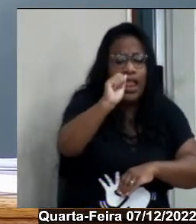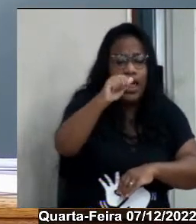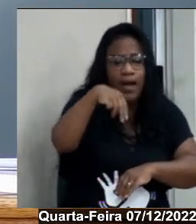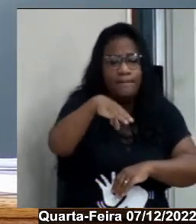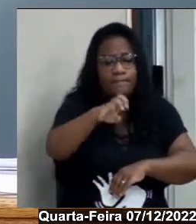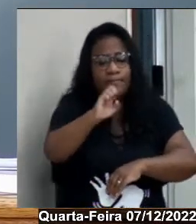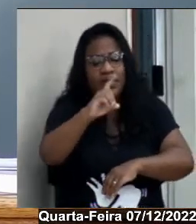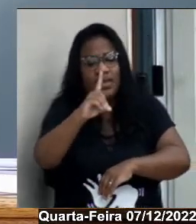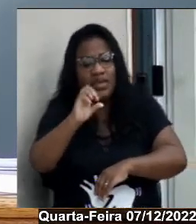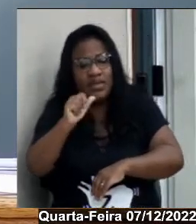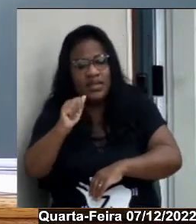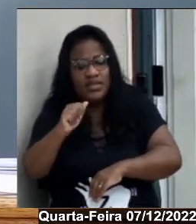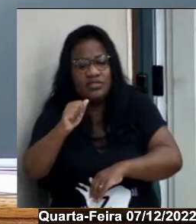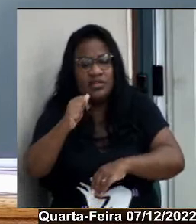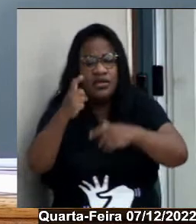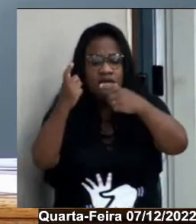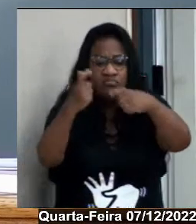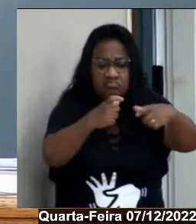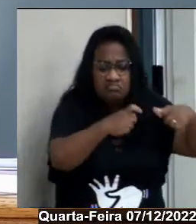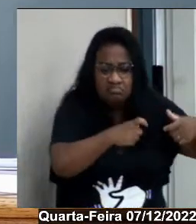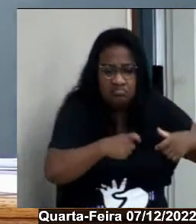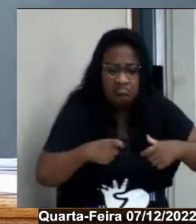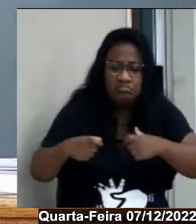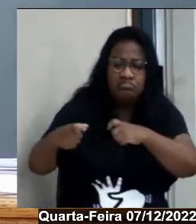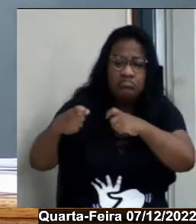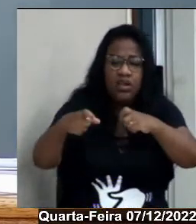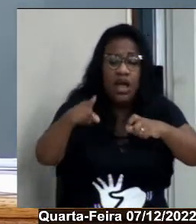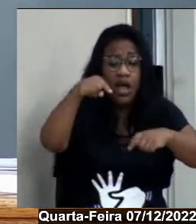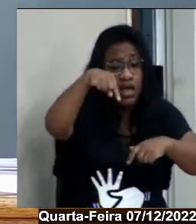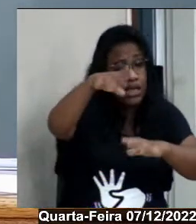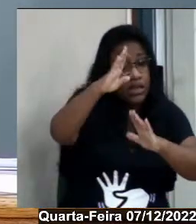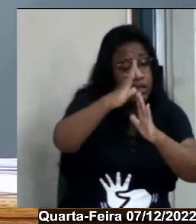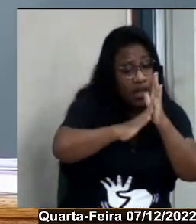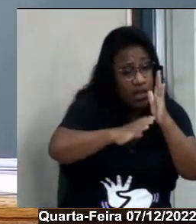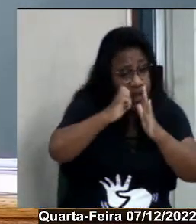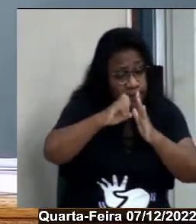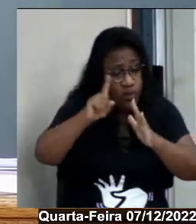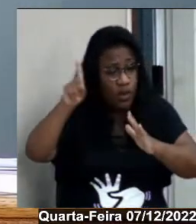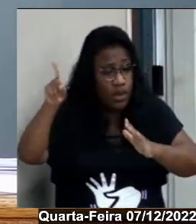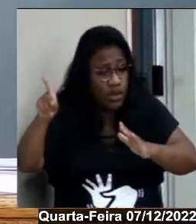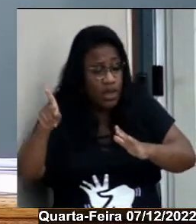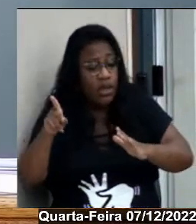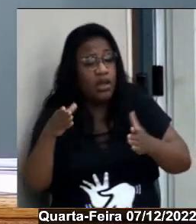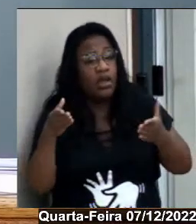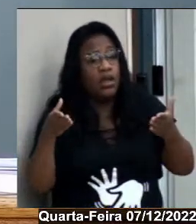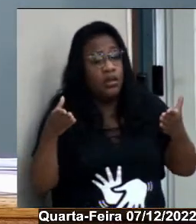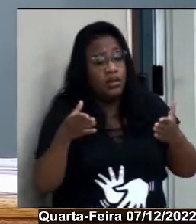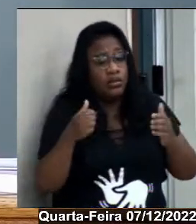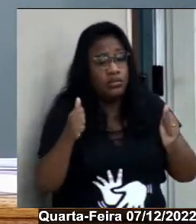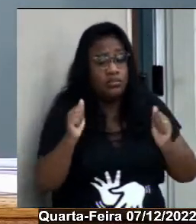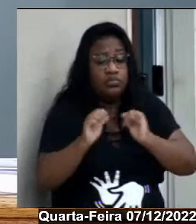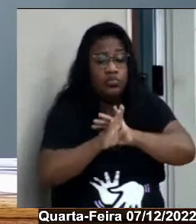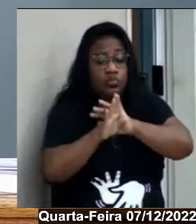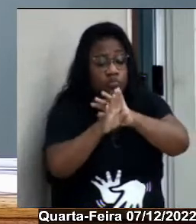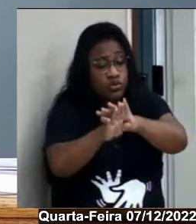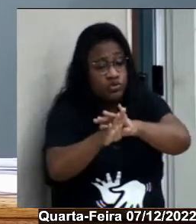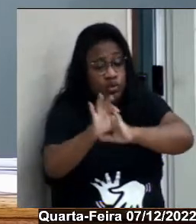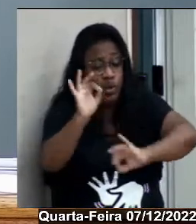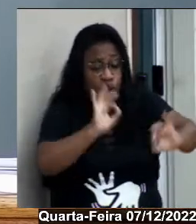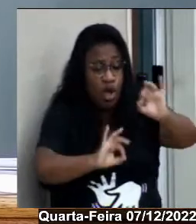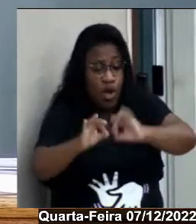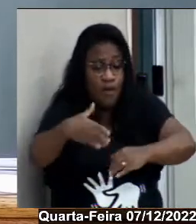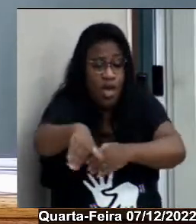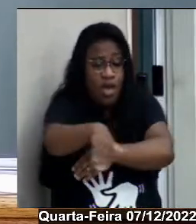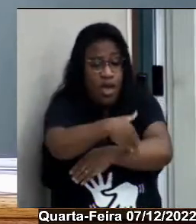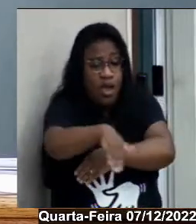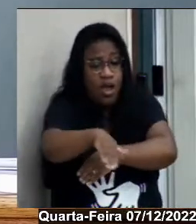Alameda Twin, Avenida 7 de Setembro, Estrada do Japonês, Itatuba. As indicações estão